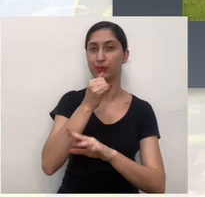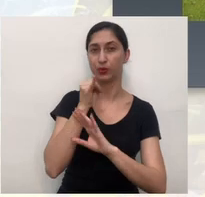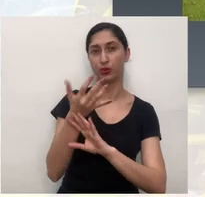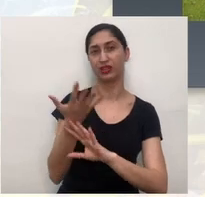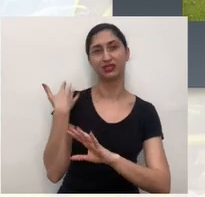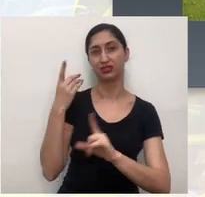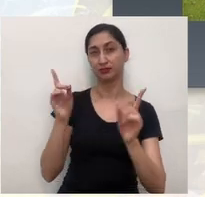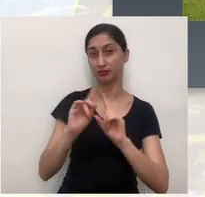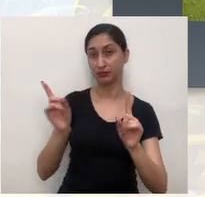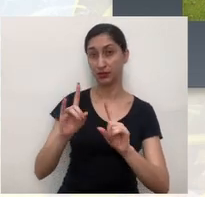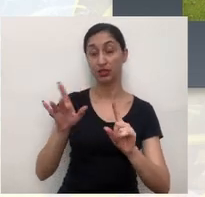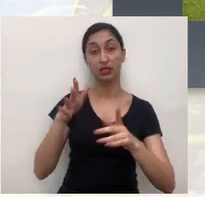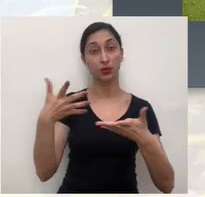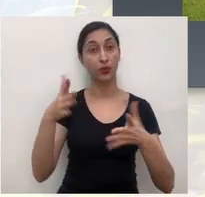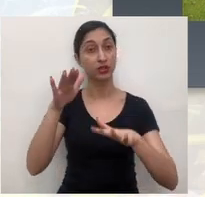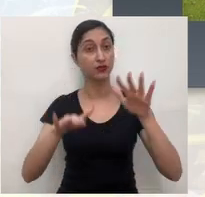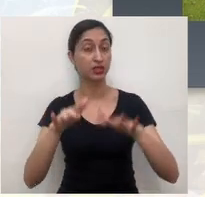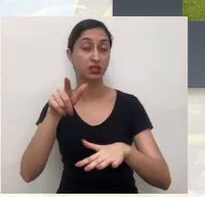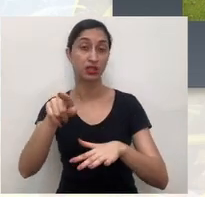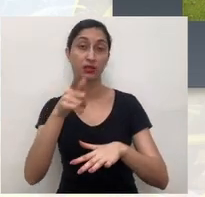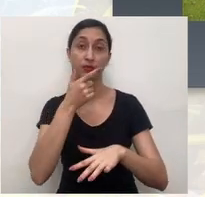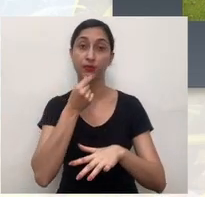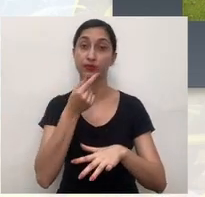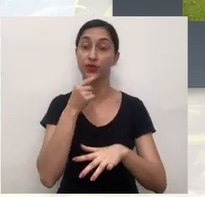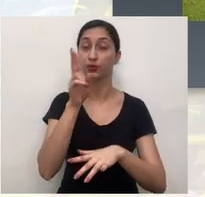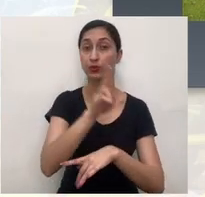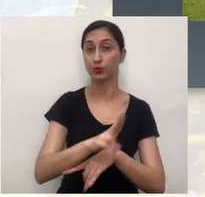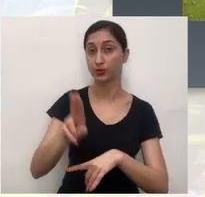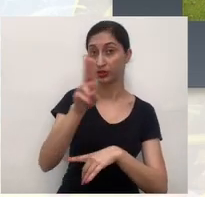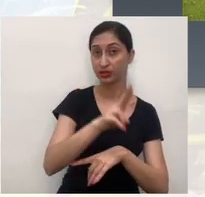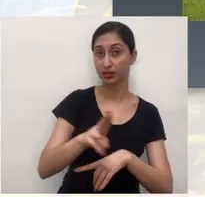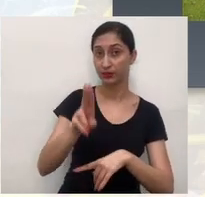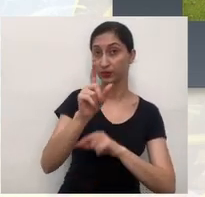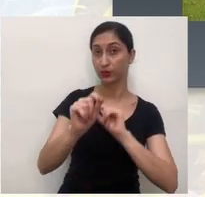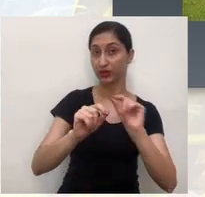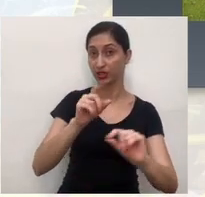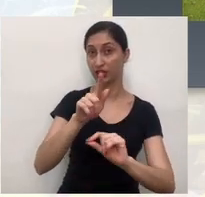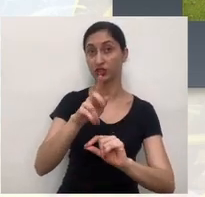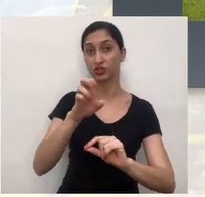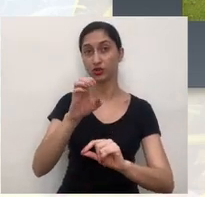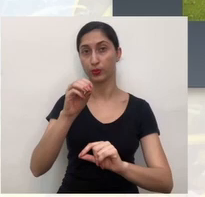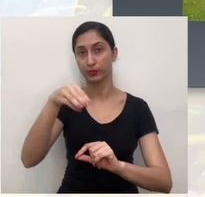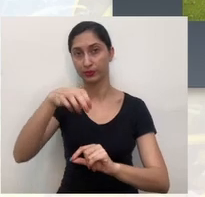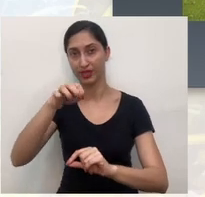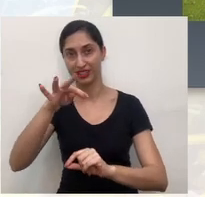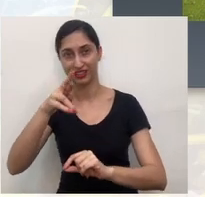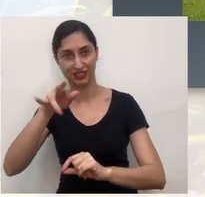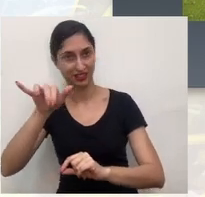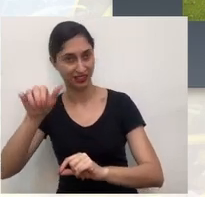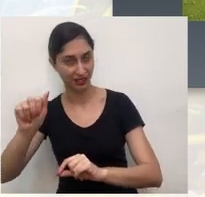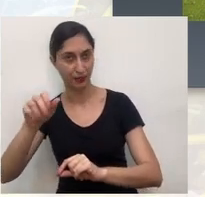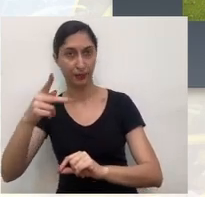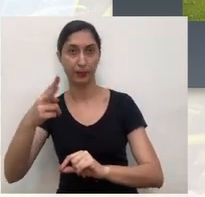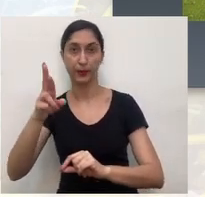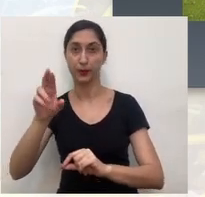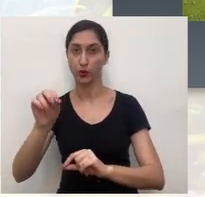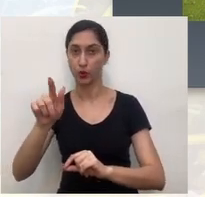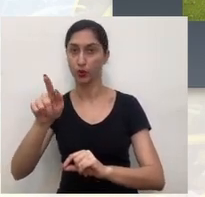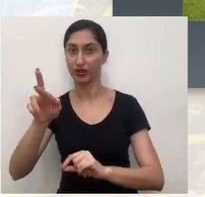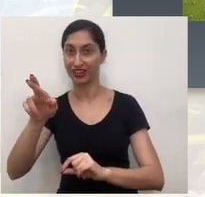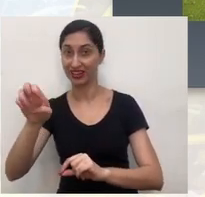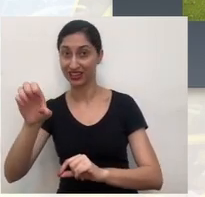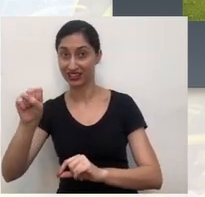vezes, o Burle Marx usava o que a gente poderia chamar de uma geometria progressiva, que vai da casa